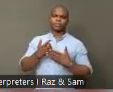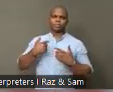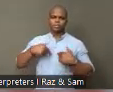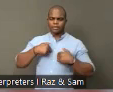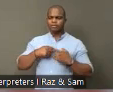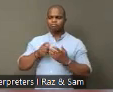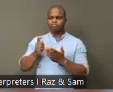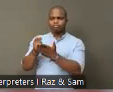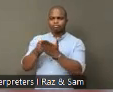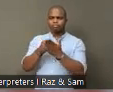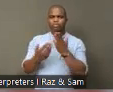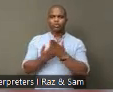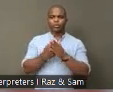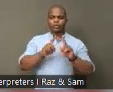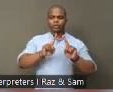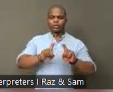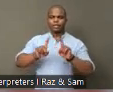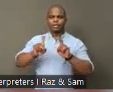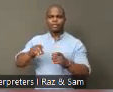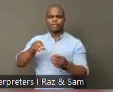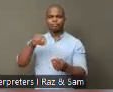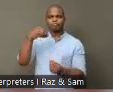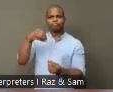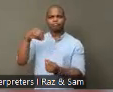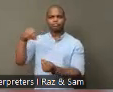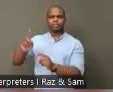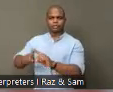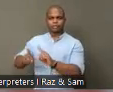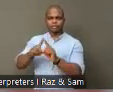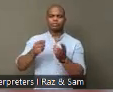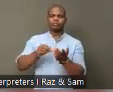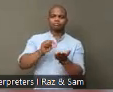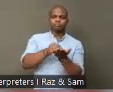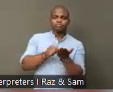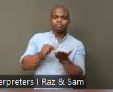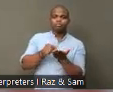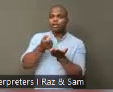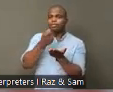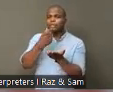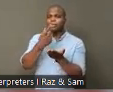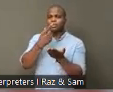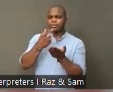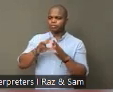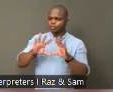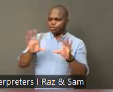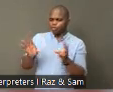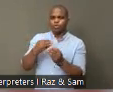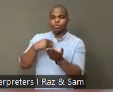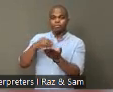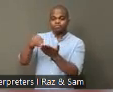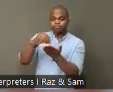baixo. Isso fez com que fosse mais viável economicamente esses programas. E nós também acreditamos neste